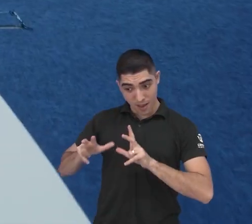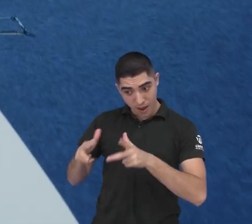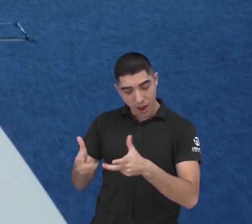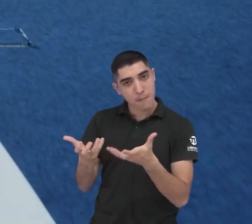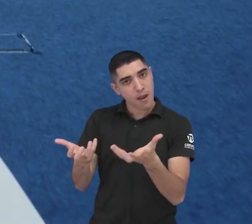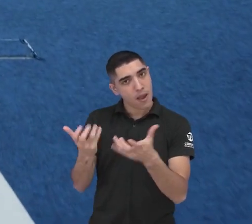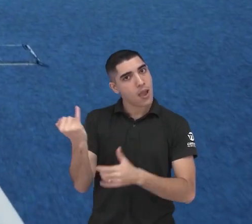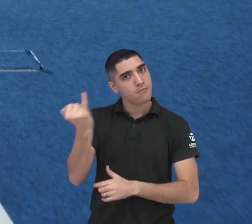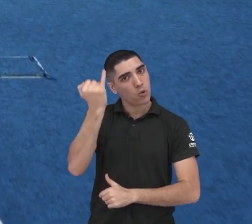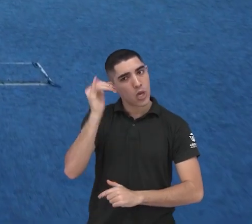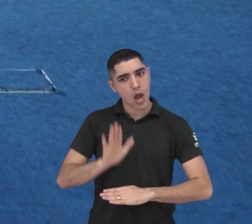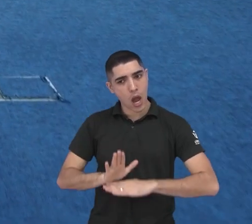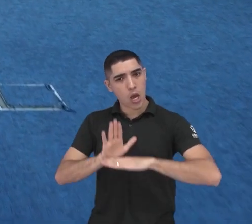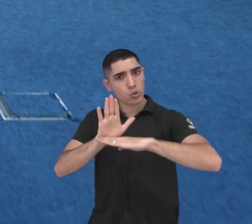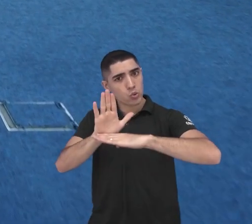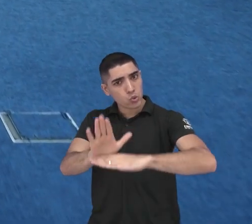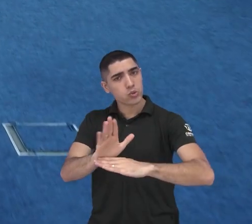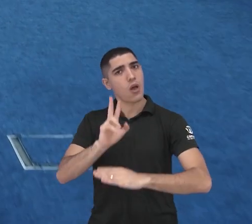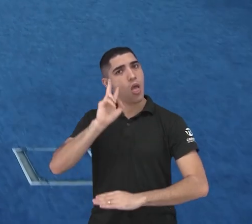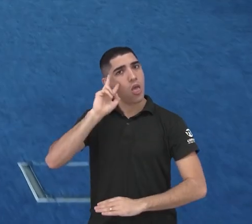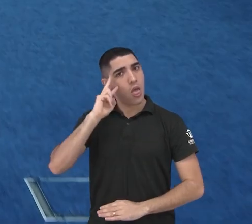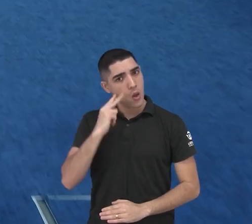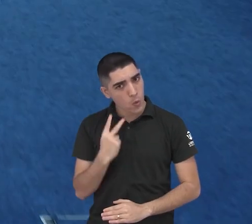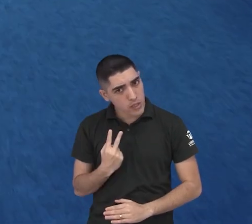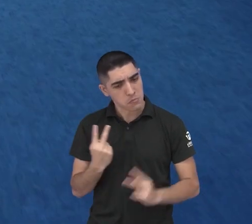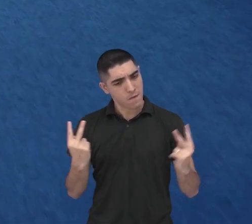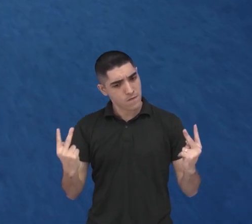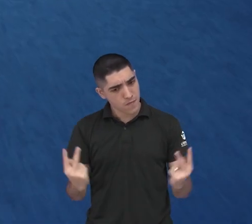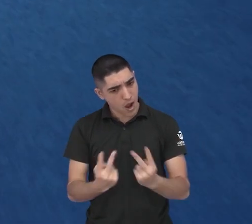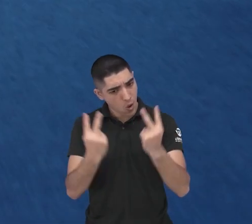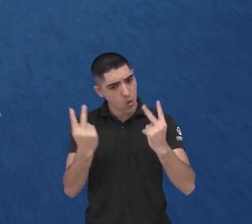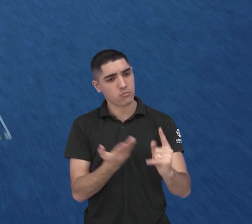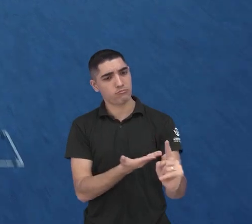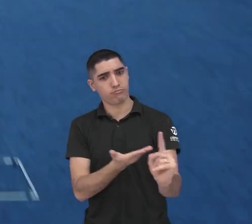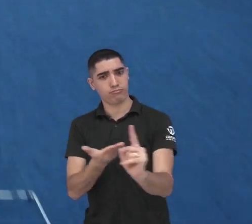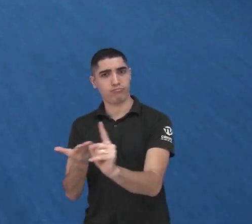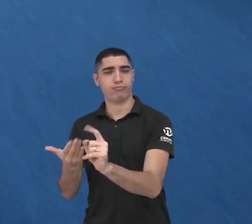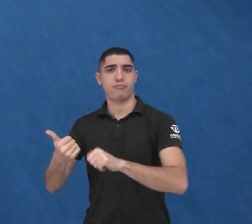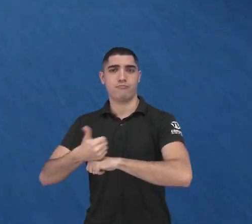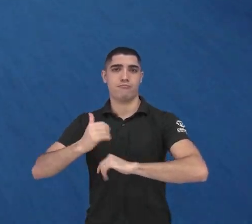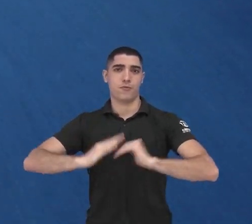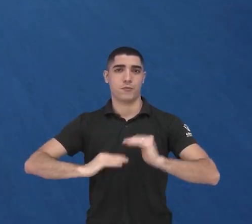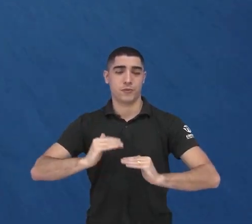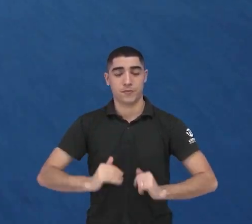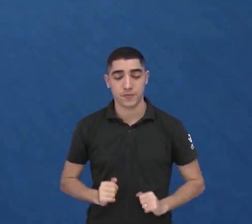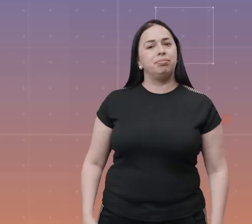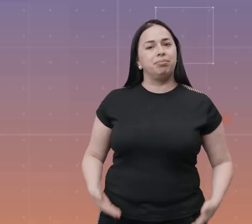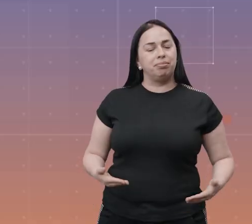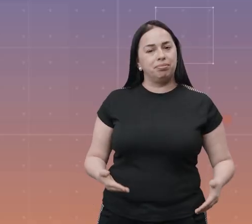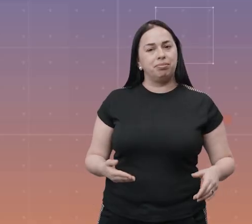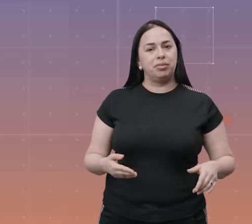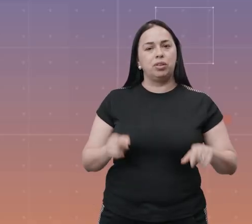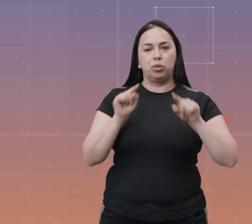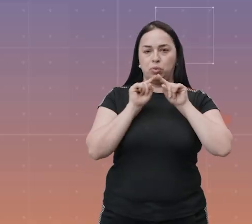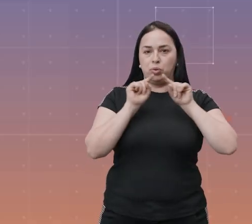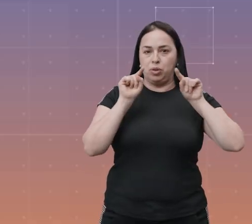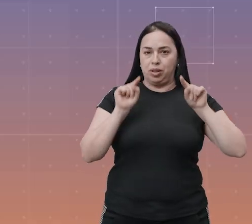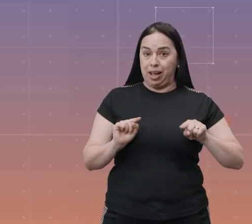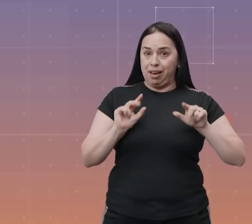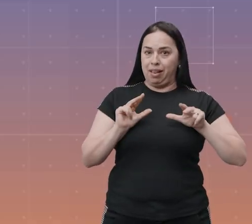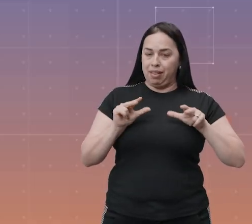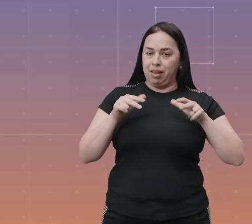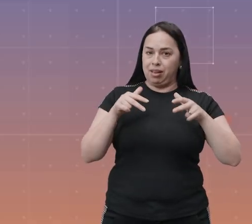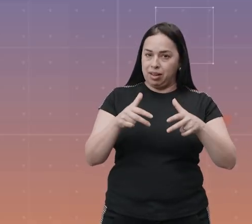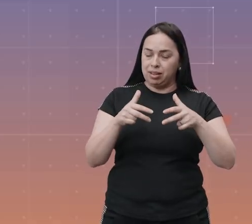a Câmara espera dar um passo importante no reconhecimento do trabalho desses profissionais. Servidores da